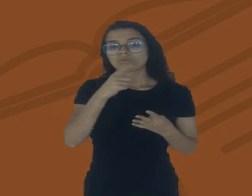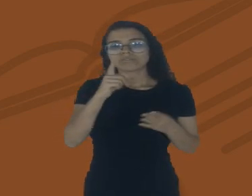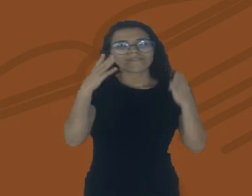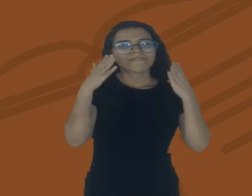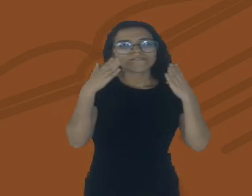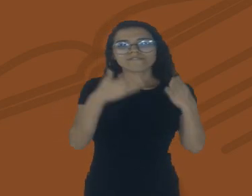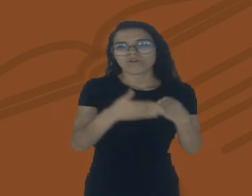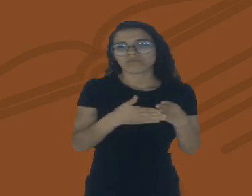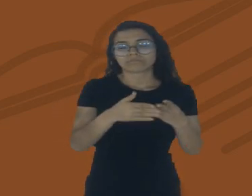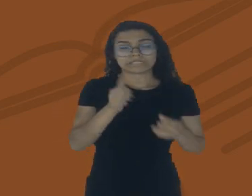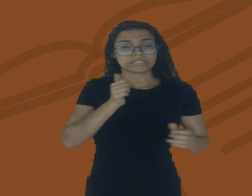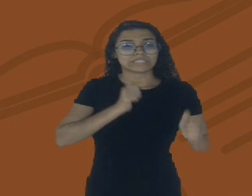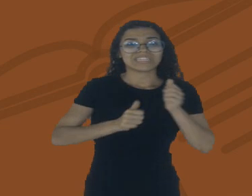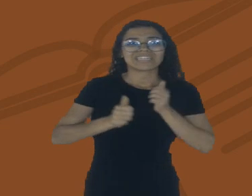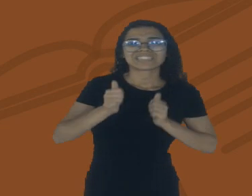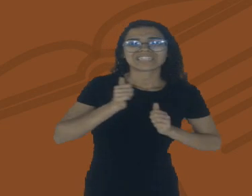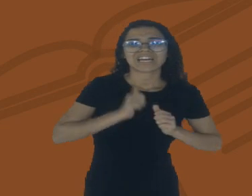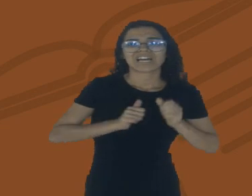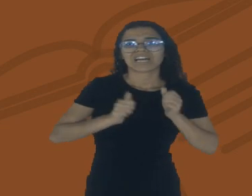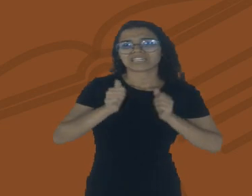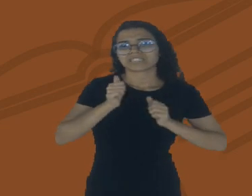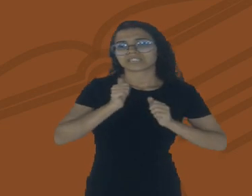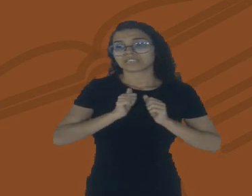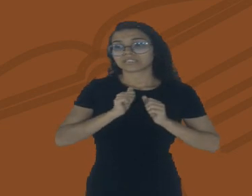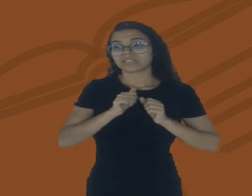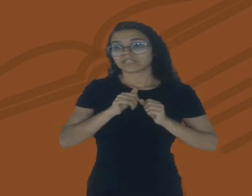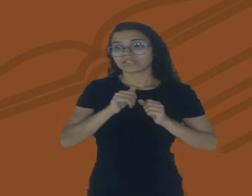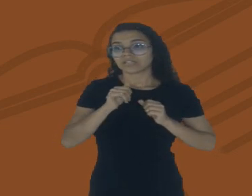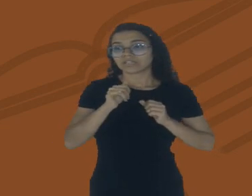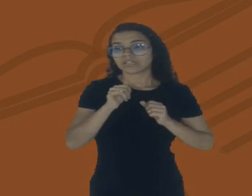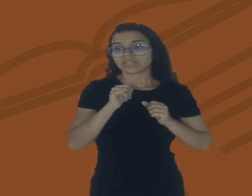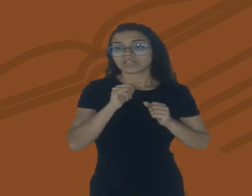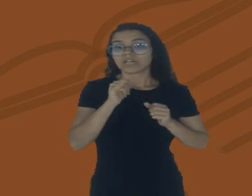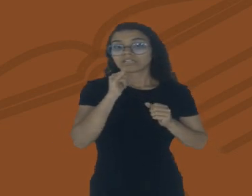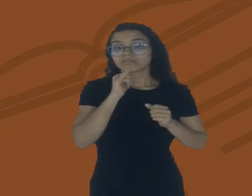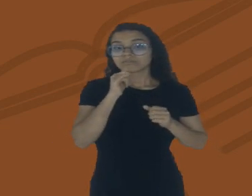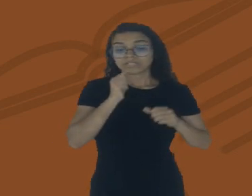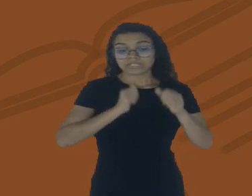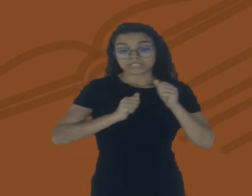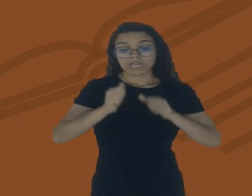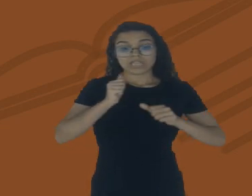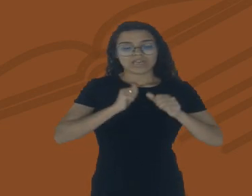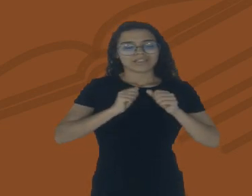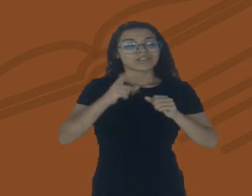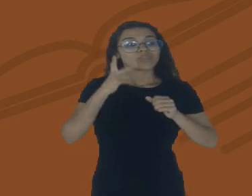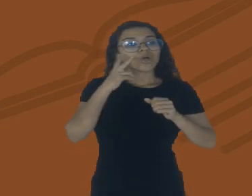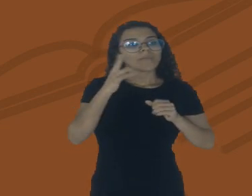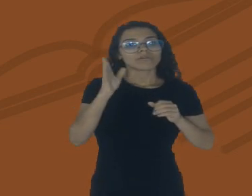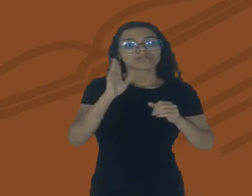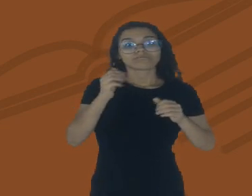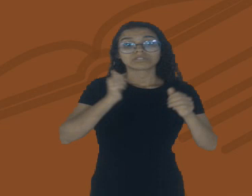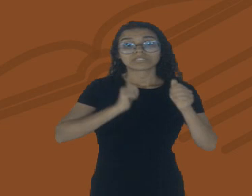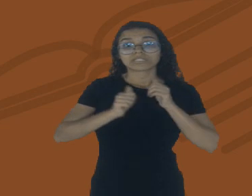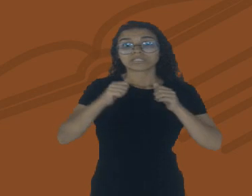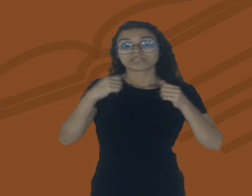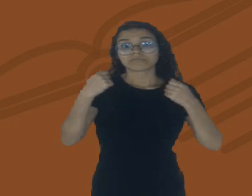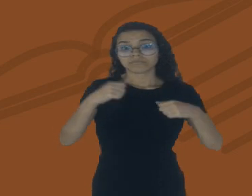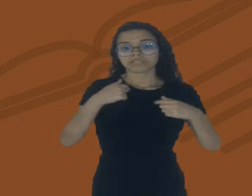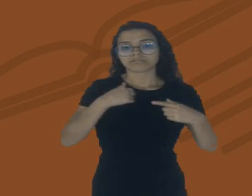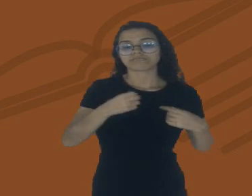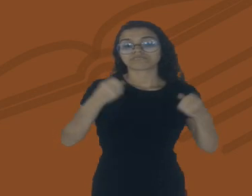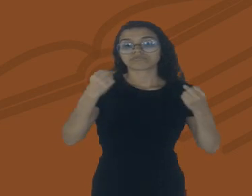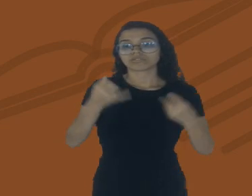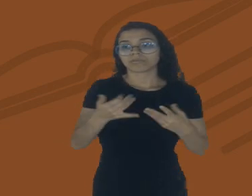concentração, ansiedade que realmente merece um destaque na atualidade, porque como a gente vive num